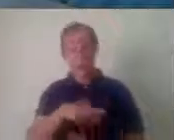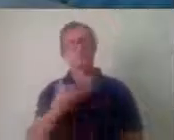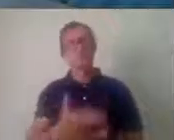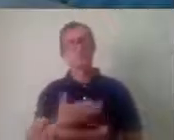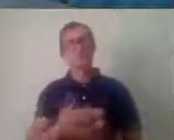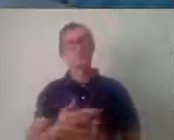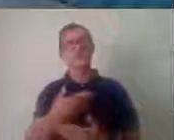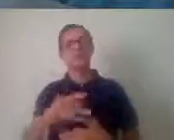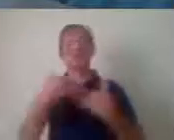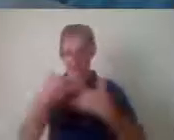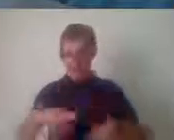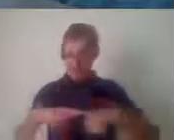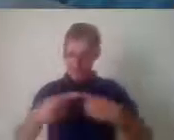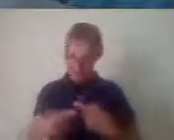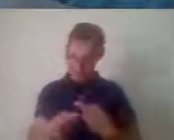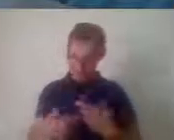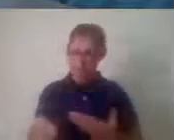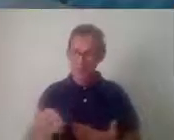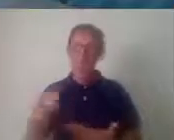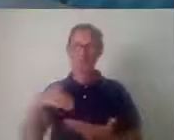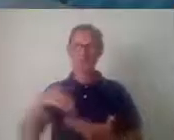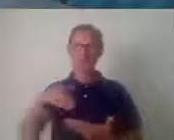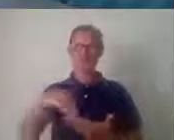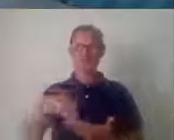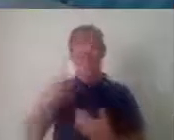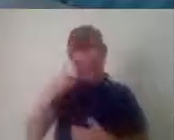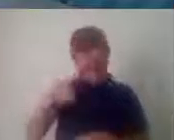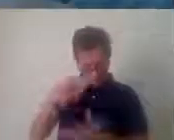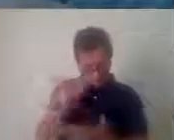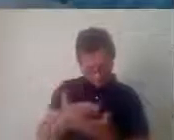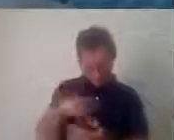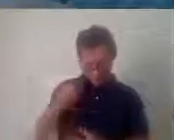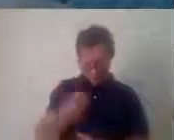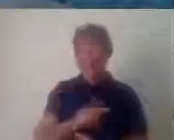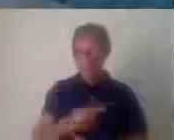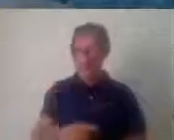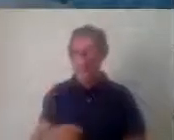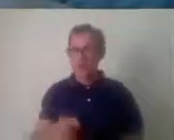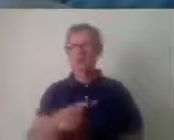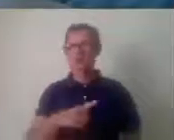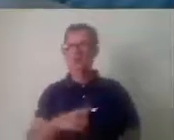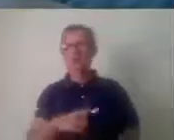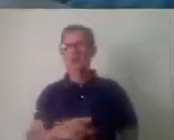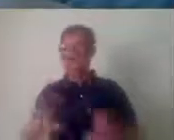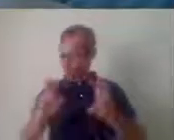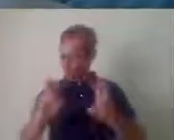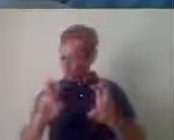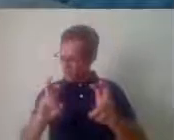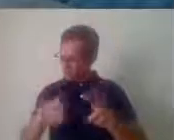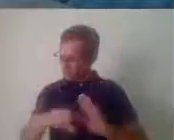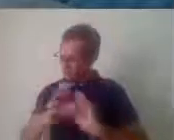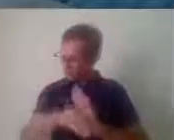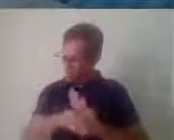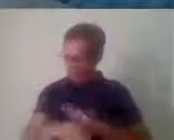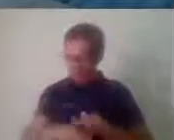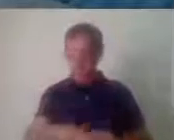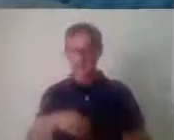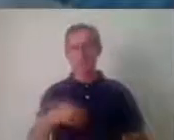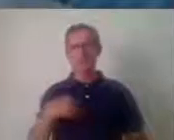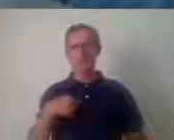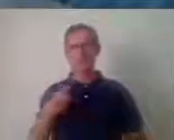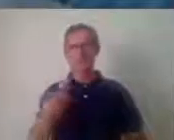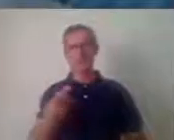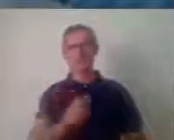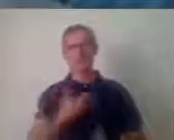sua avaliação, não tenha deixado para a última hora, porque como a gente viu, é muito conteúdo durante as nossas